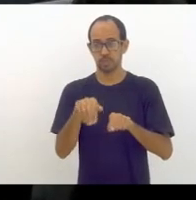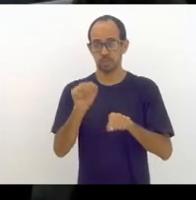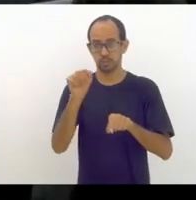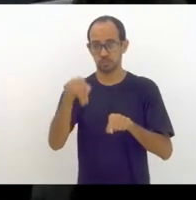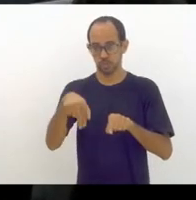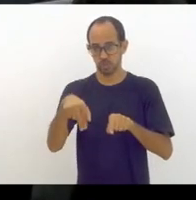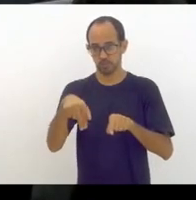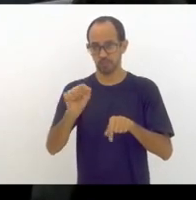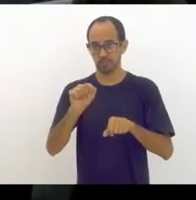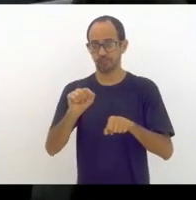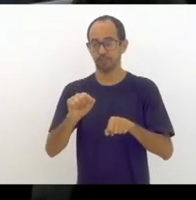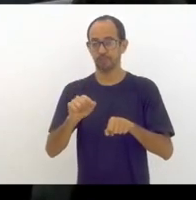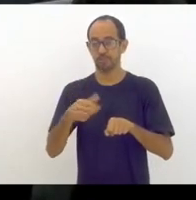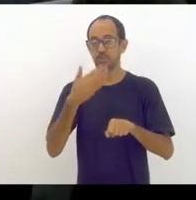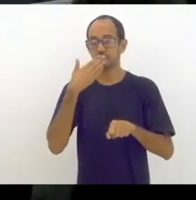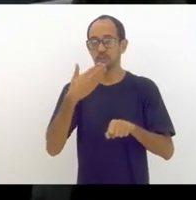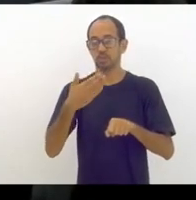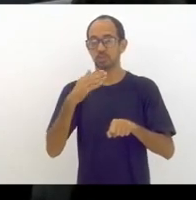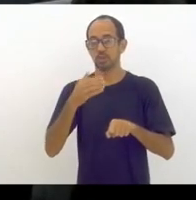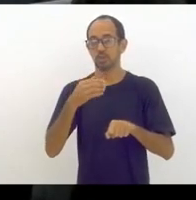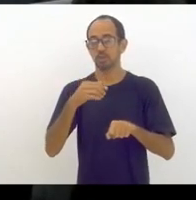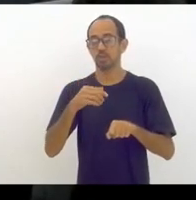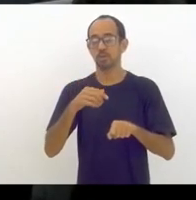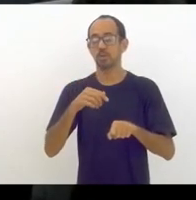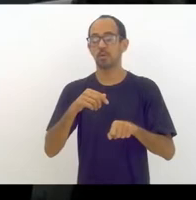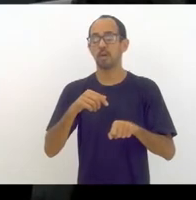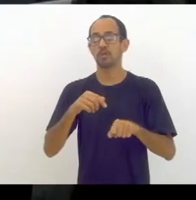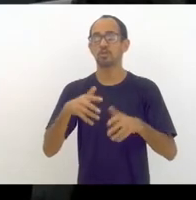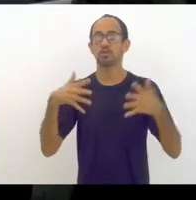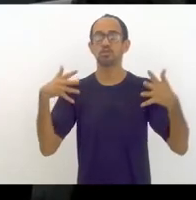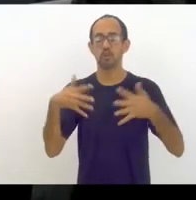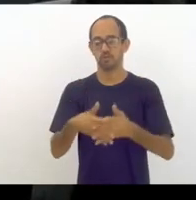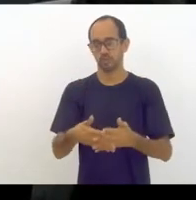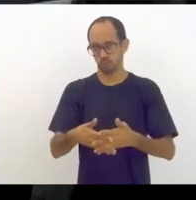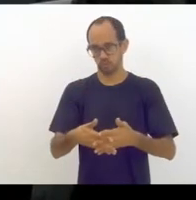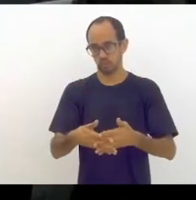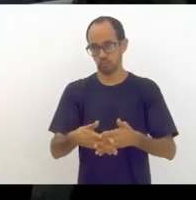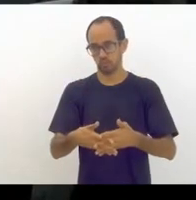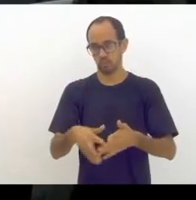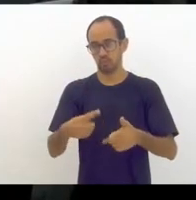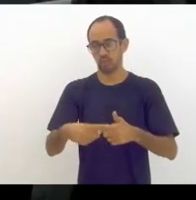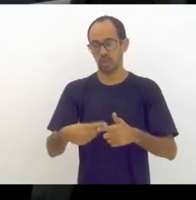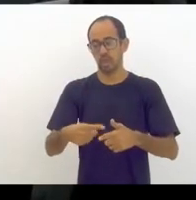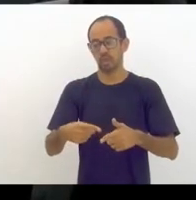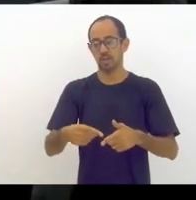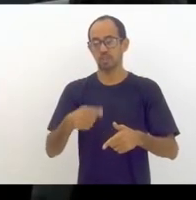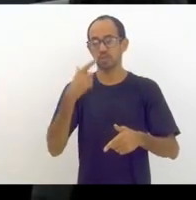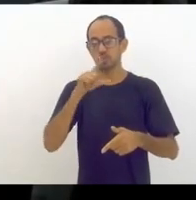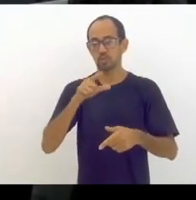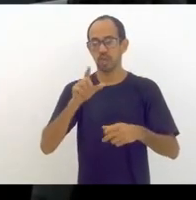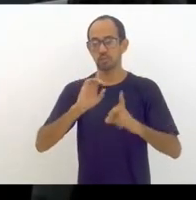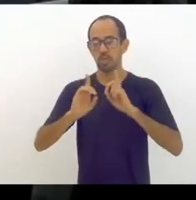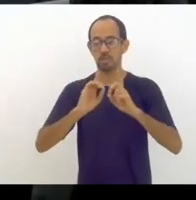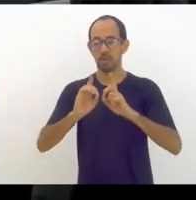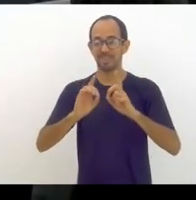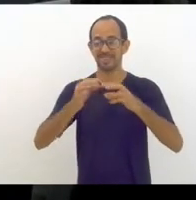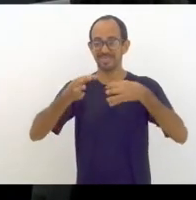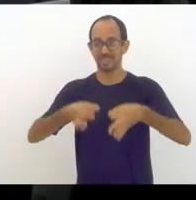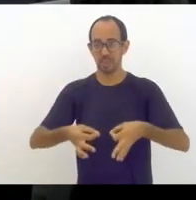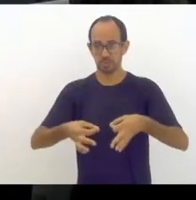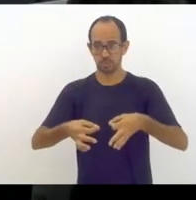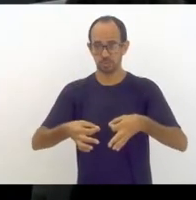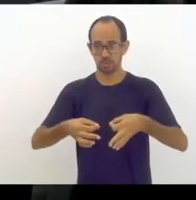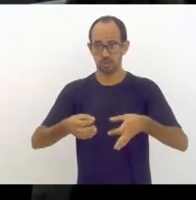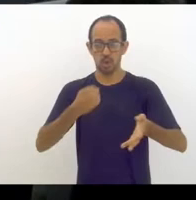e pedir quais são os pontos de conflito. Porque aí é concreto. Aí a gente debate em cima disso. Óbvio, o deputado